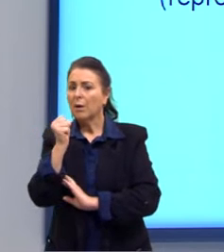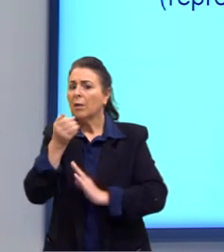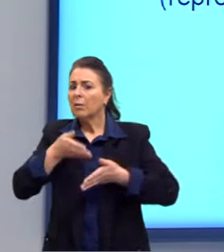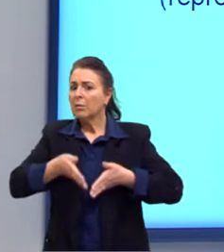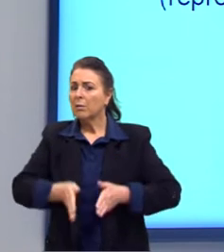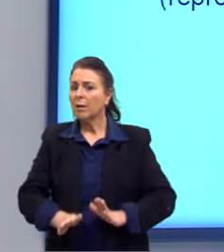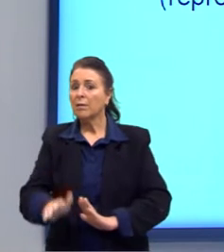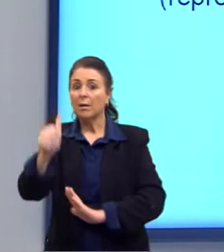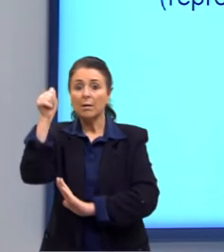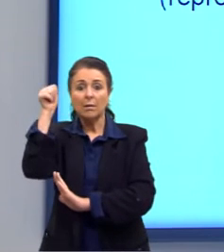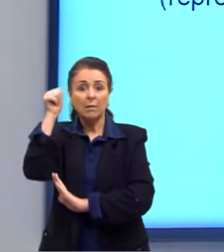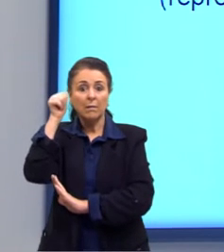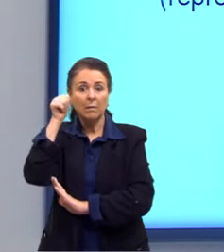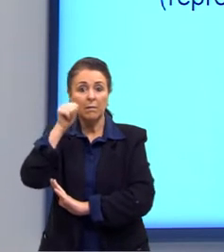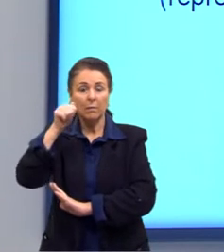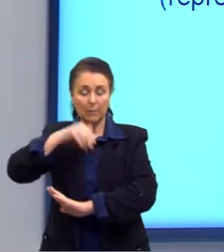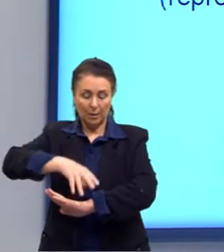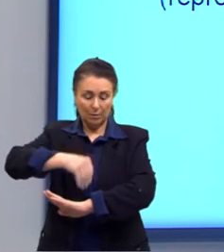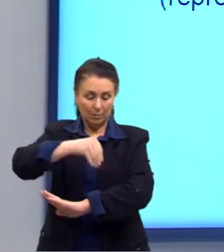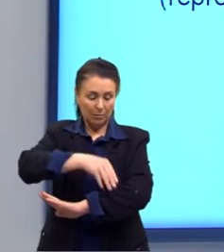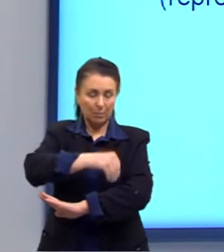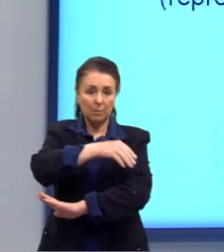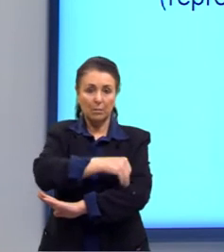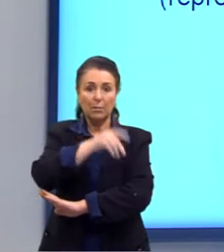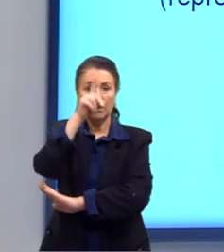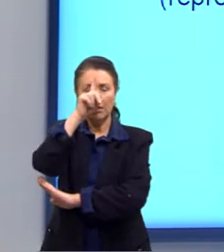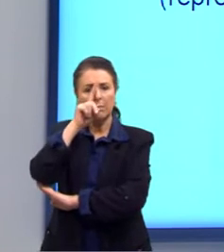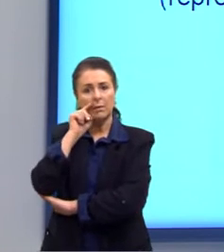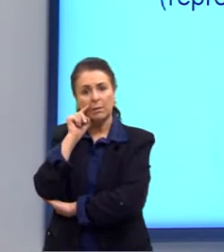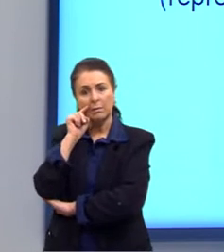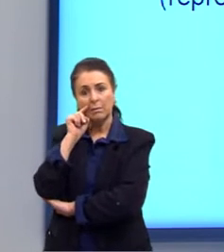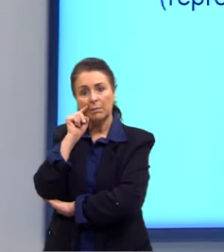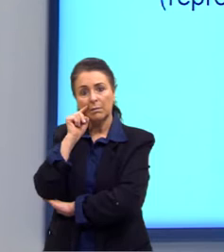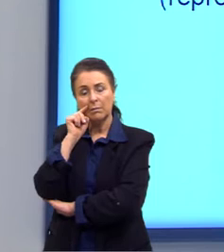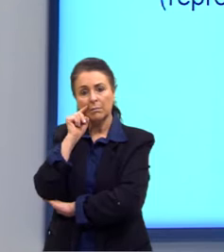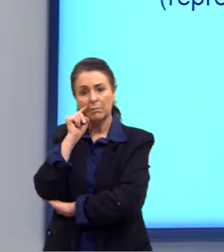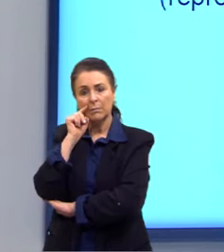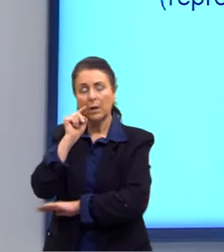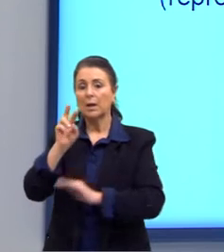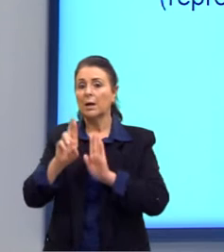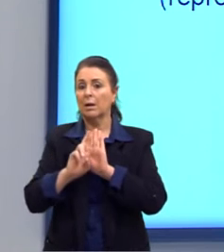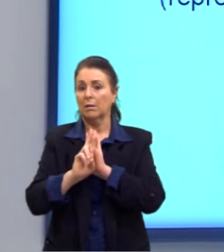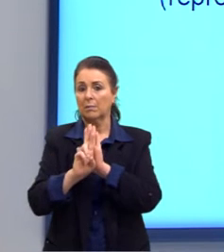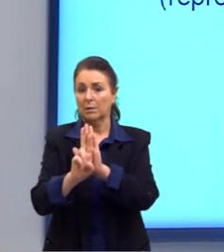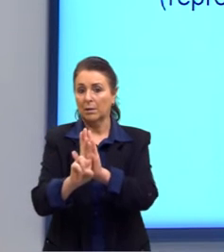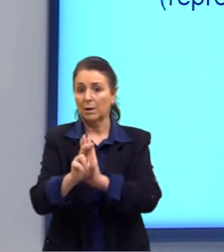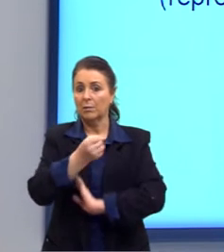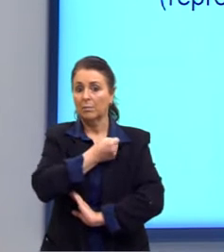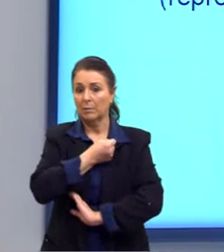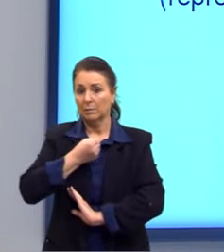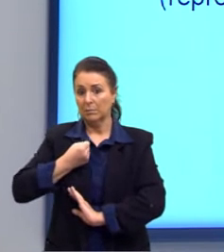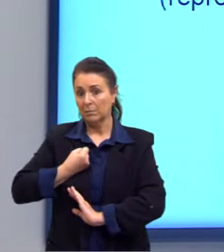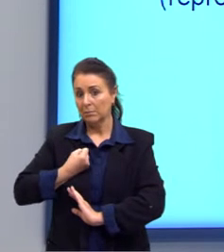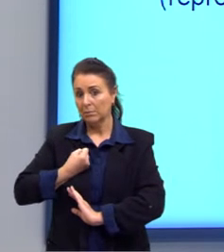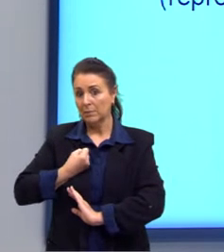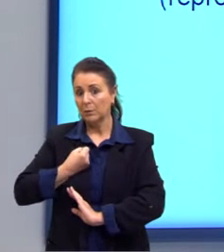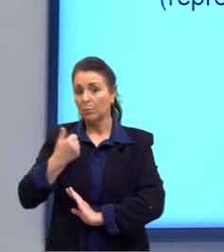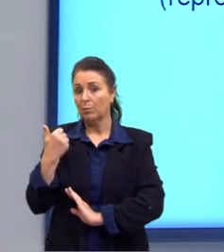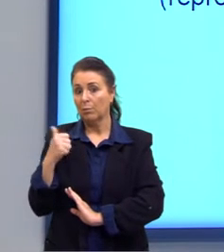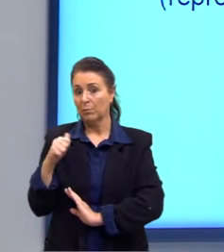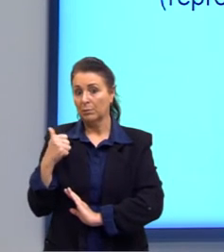ser uma fêmea de pelagem amarela que está representado pelo número